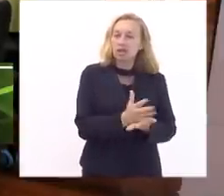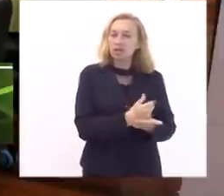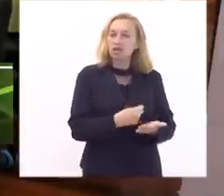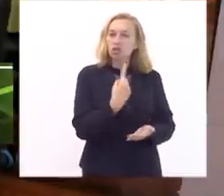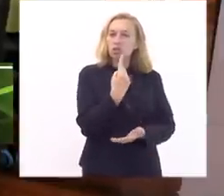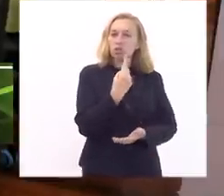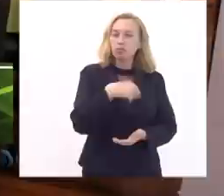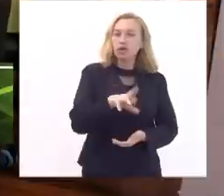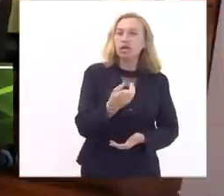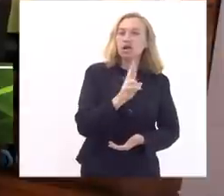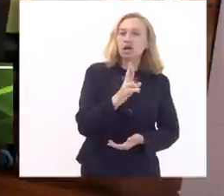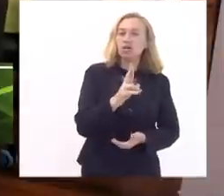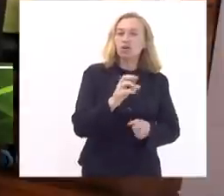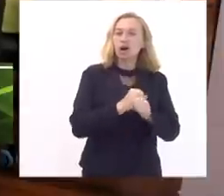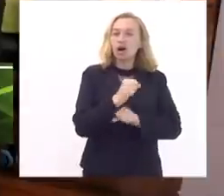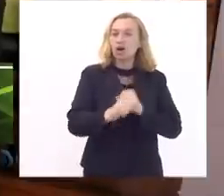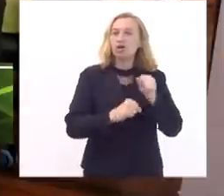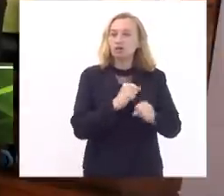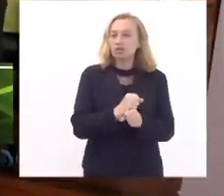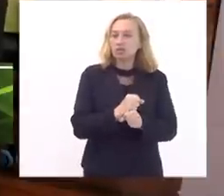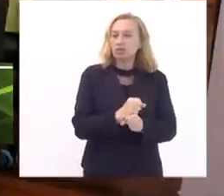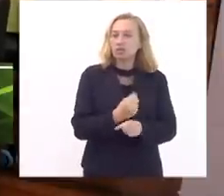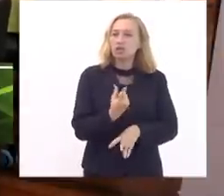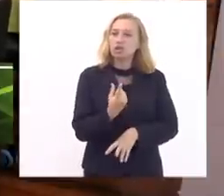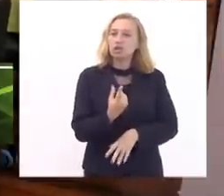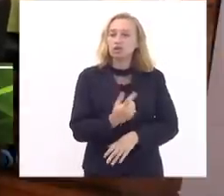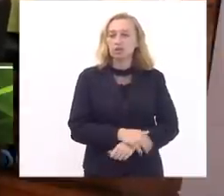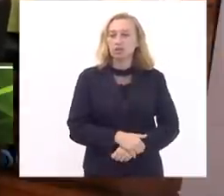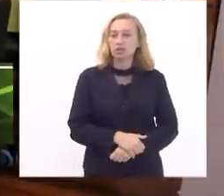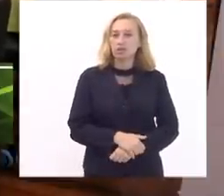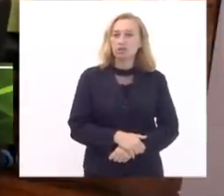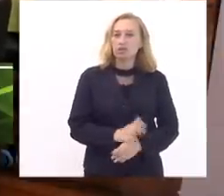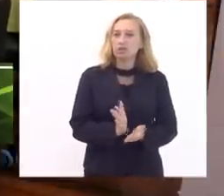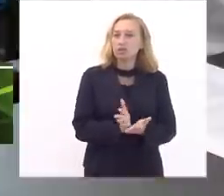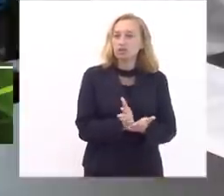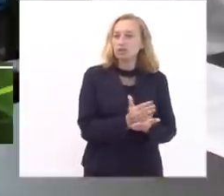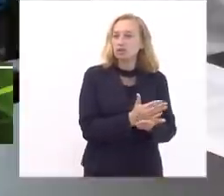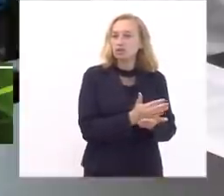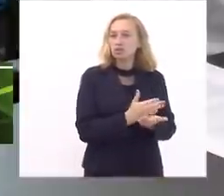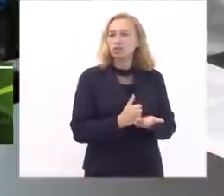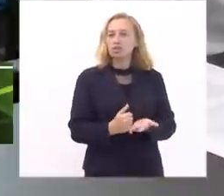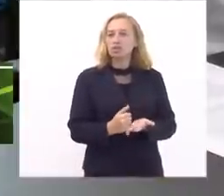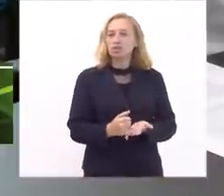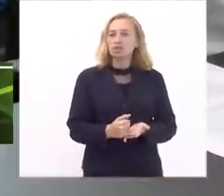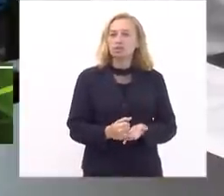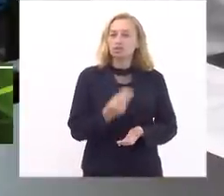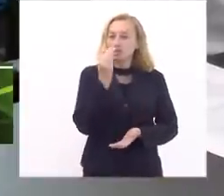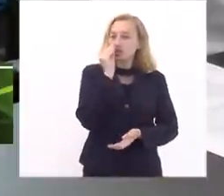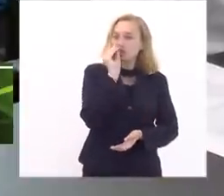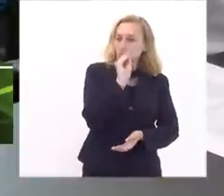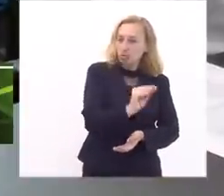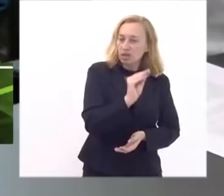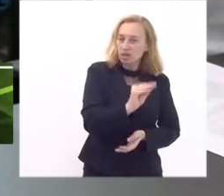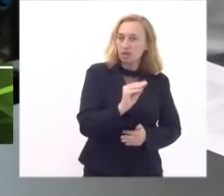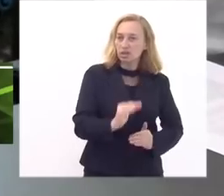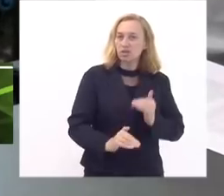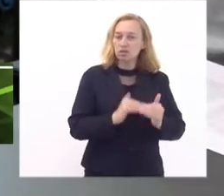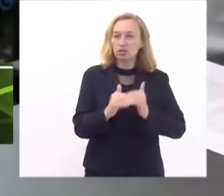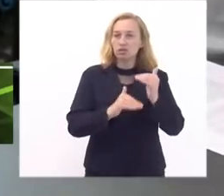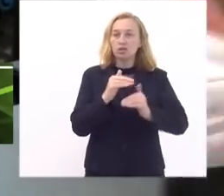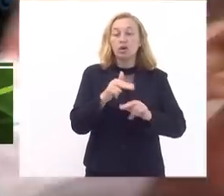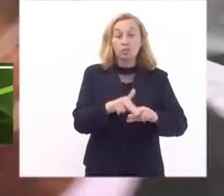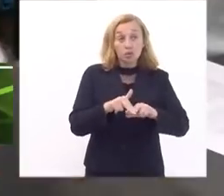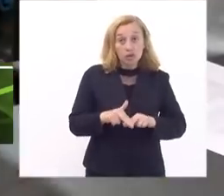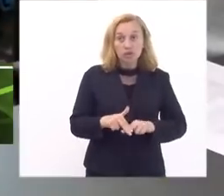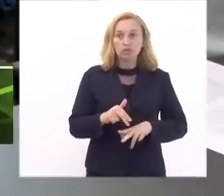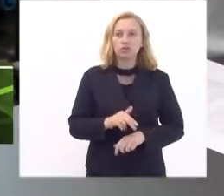Ela foi vendida sendo lucrativa, sendo sucateada no seu processo. E aí, por